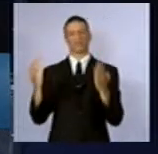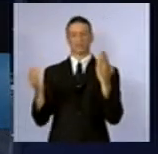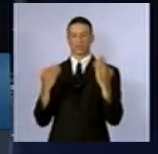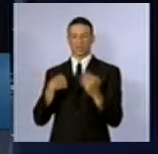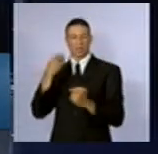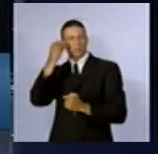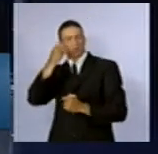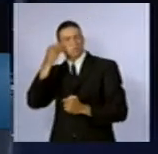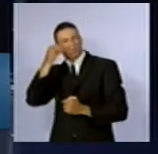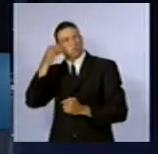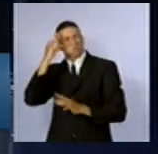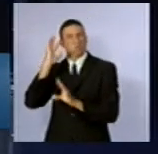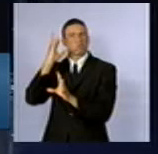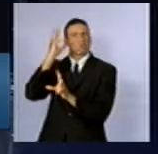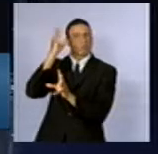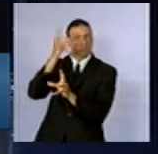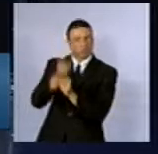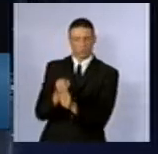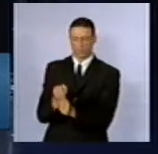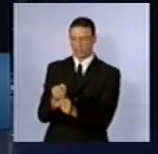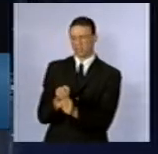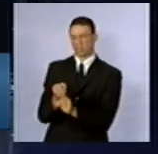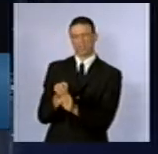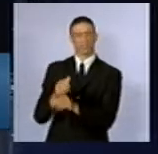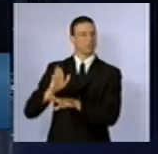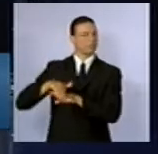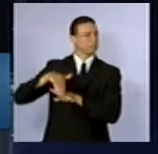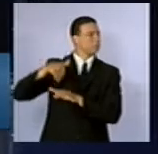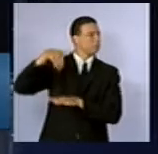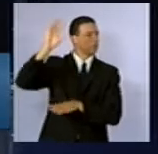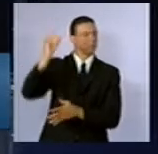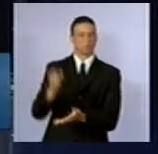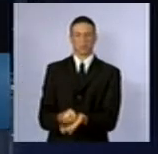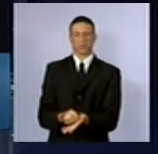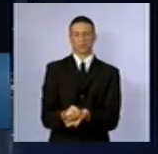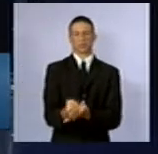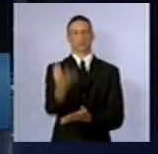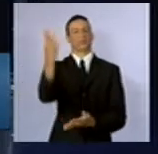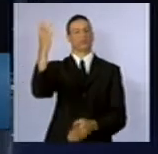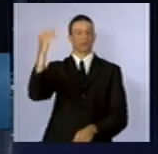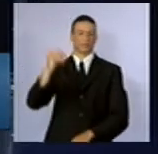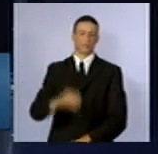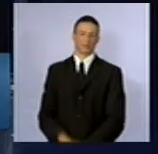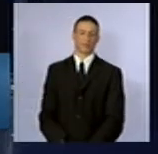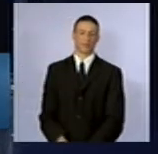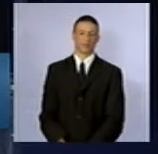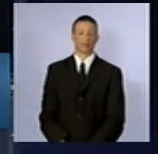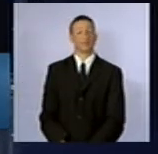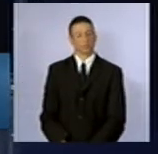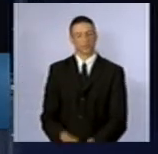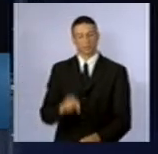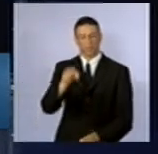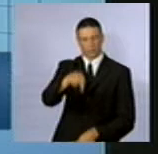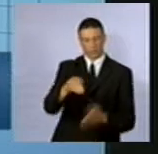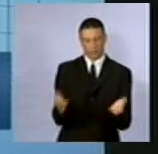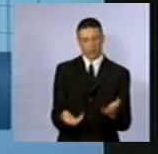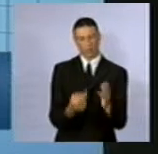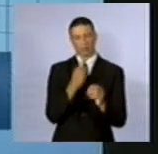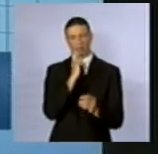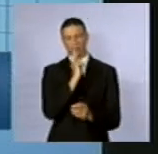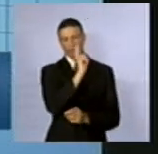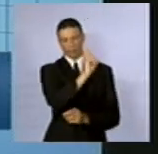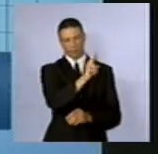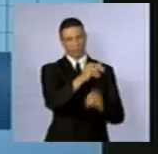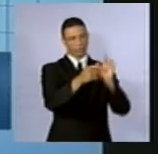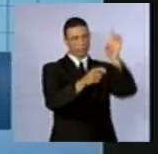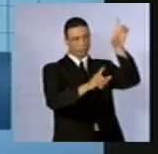isso demoraria muitos e muitos anos para conseguir adequar todo o sistema elétrico brasileiro. Aqui os resultados, né? Aquela